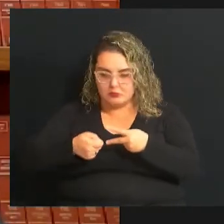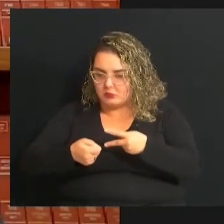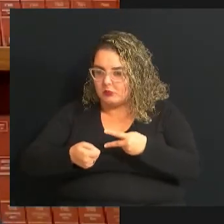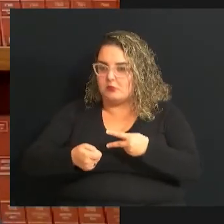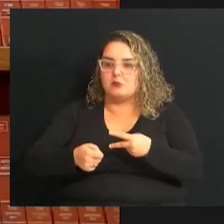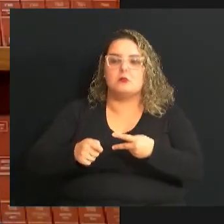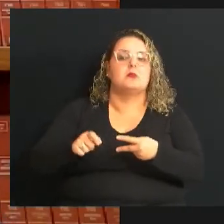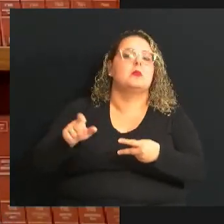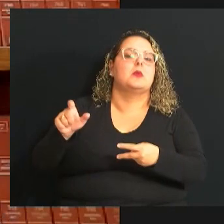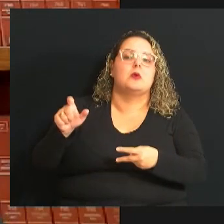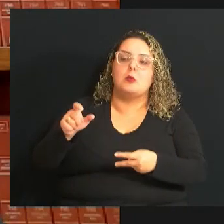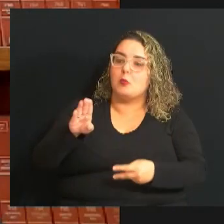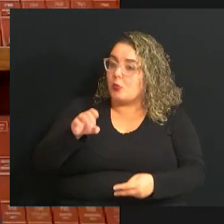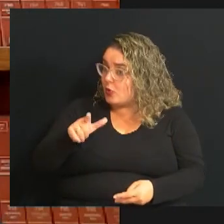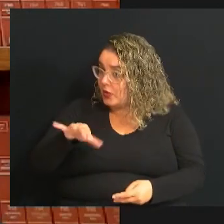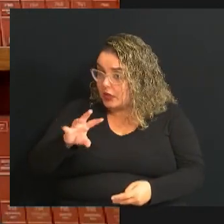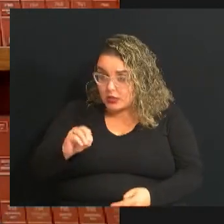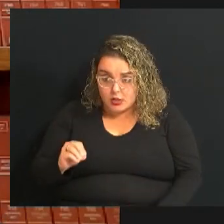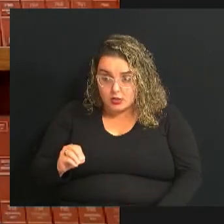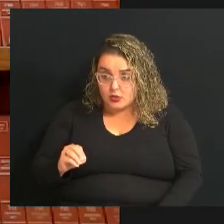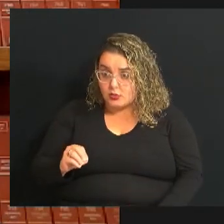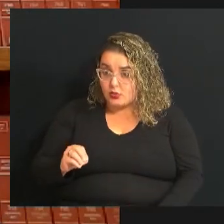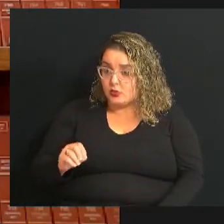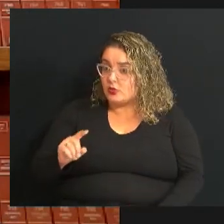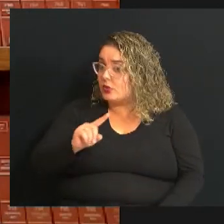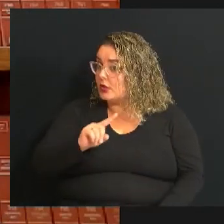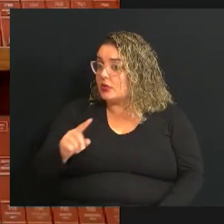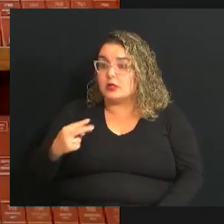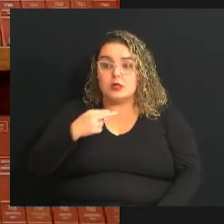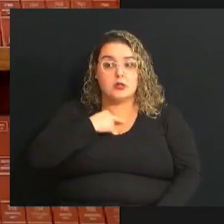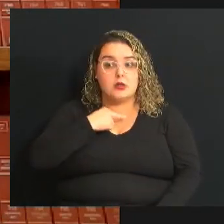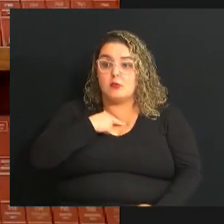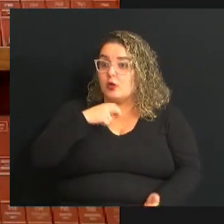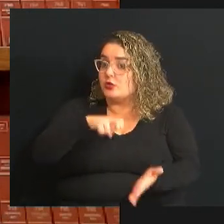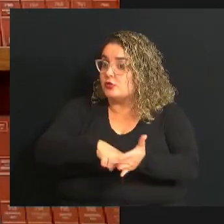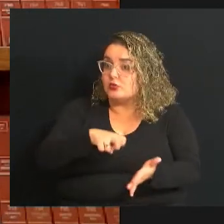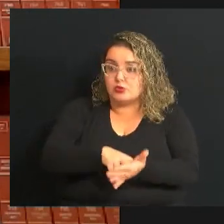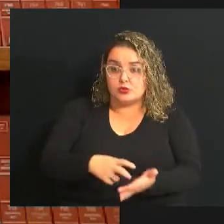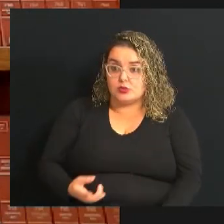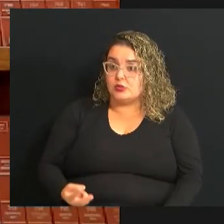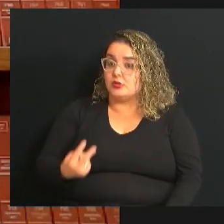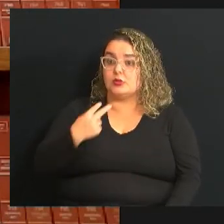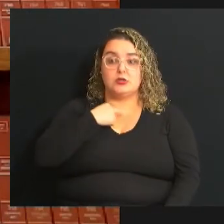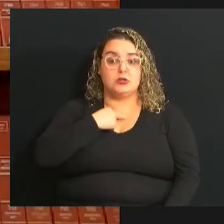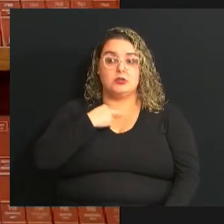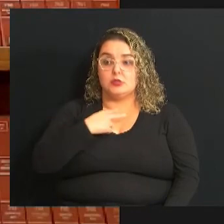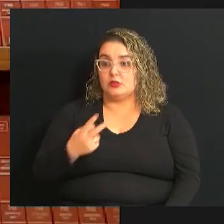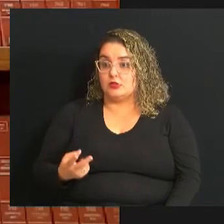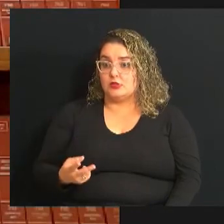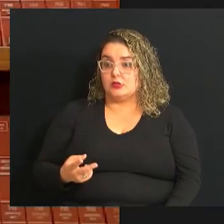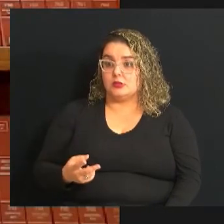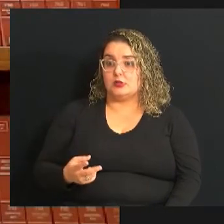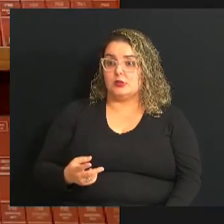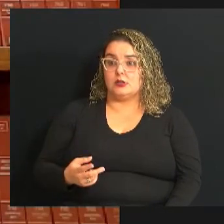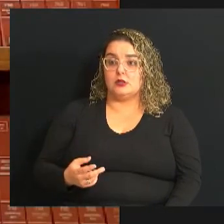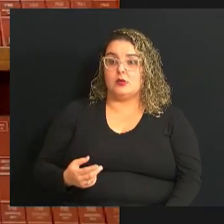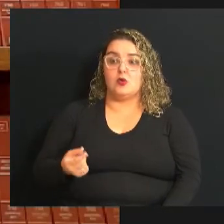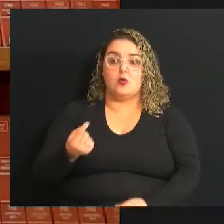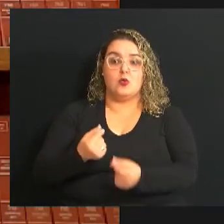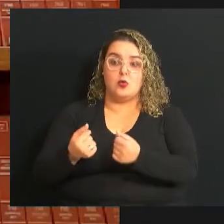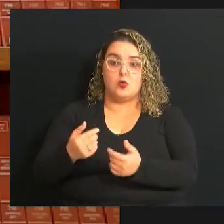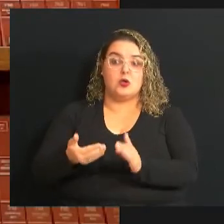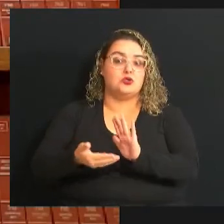Na verdade, a única sexta-feira, a última sexta-feira, depois do dia, do dia de graças americano. Então,